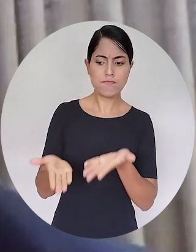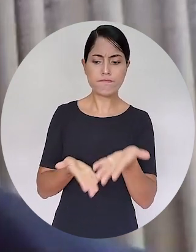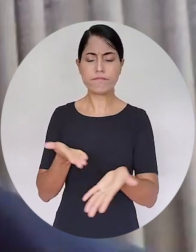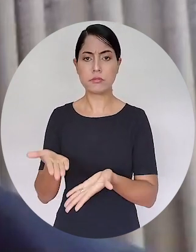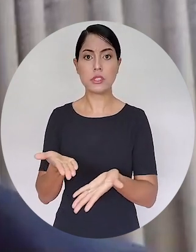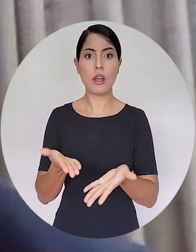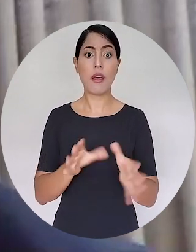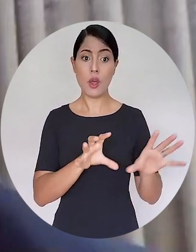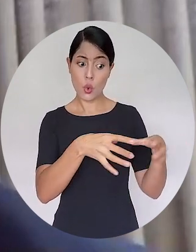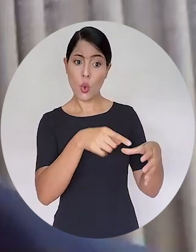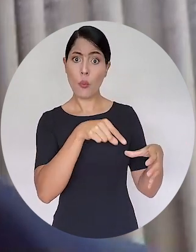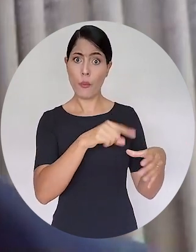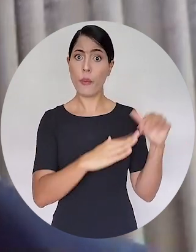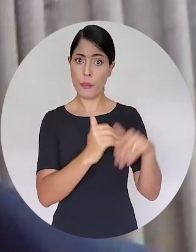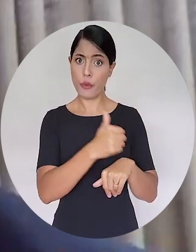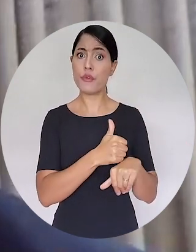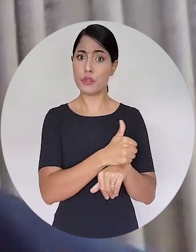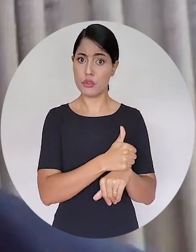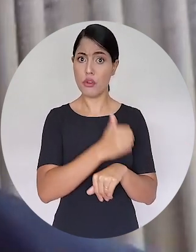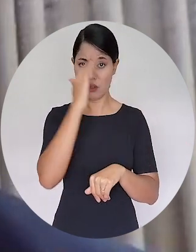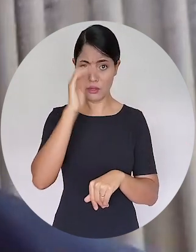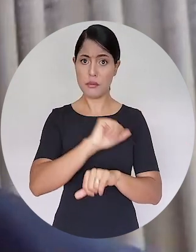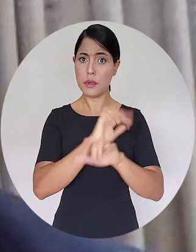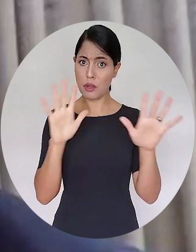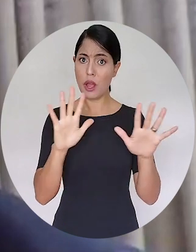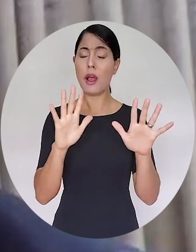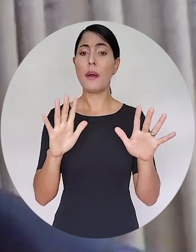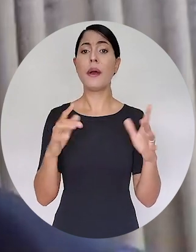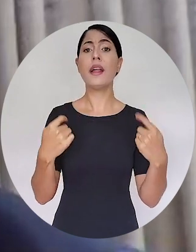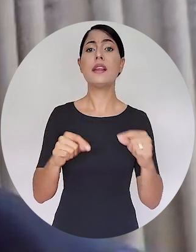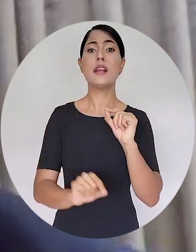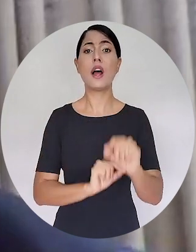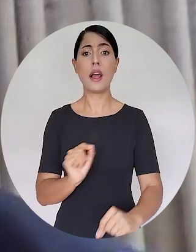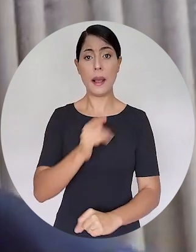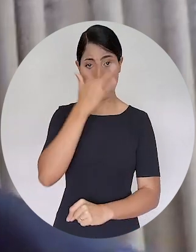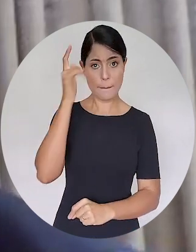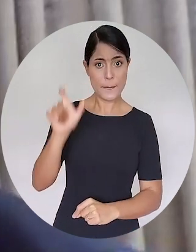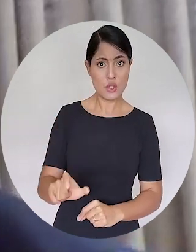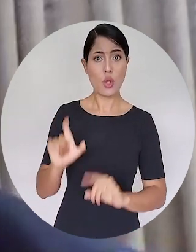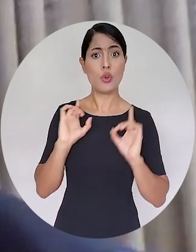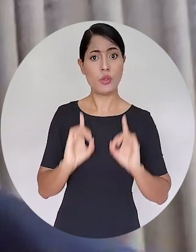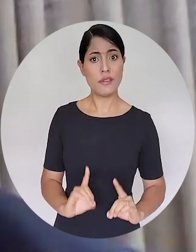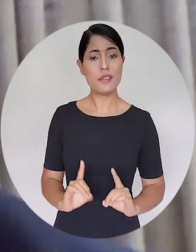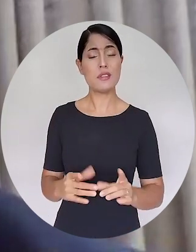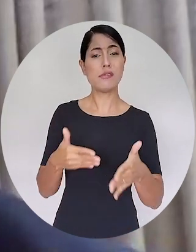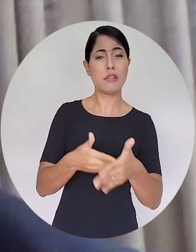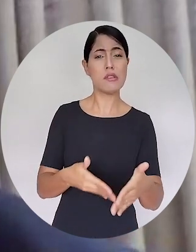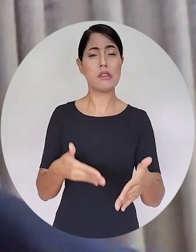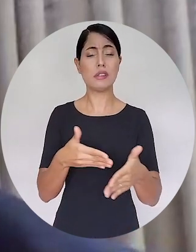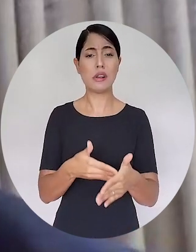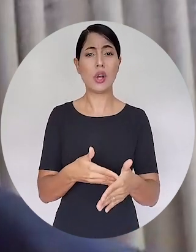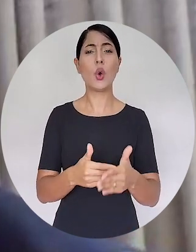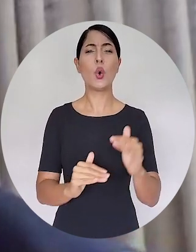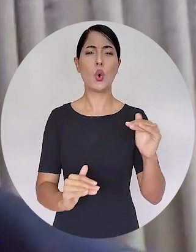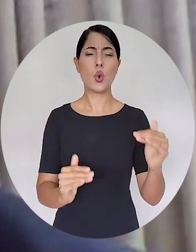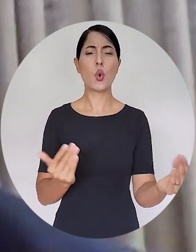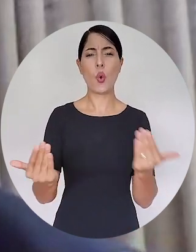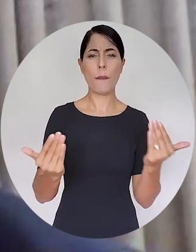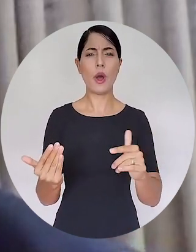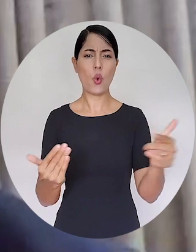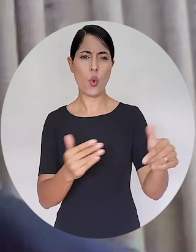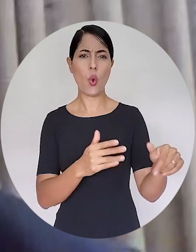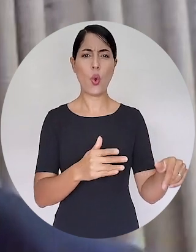enfim, é de fundamental importância que se compreenda que as pessoas com deficiência têm ainda mais dificuldades do que as outras